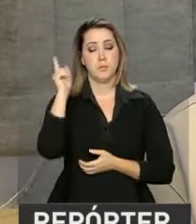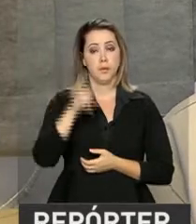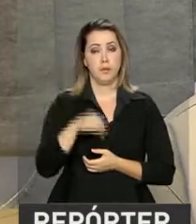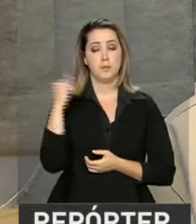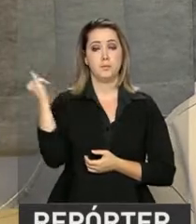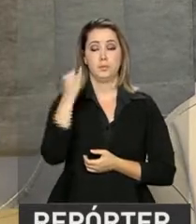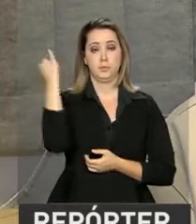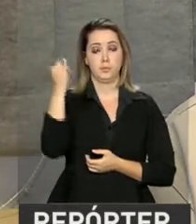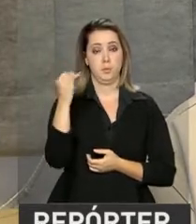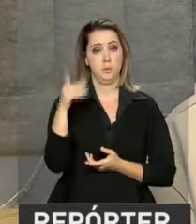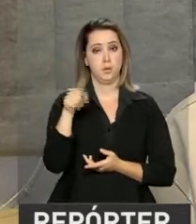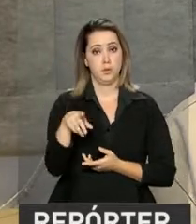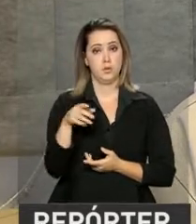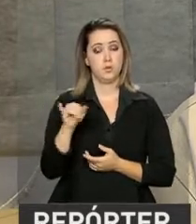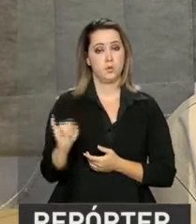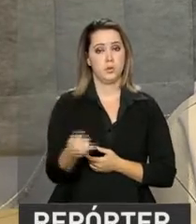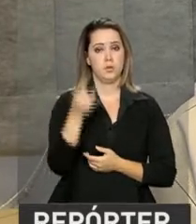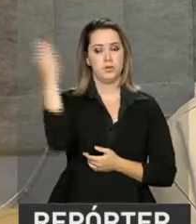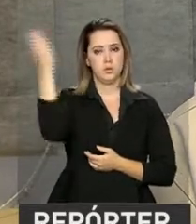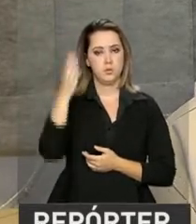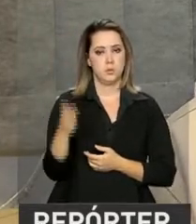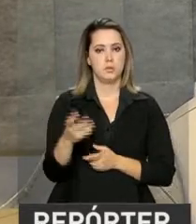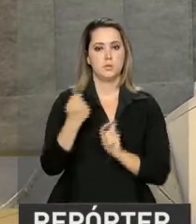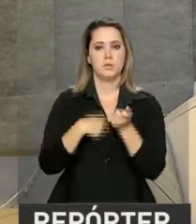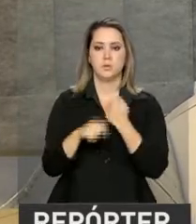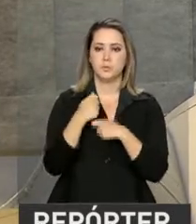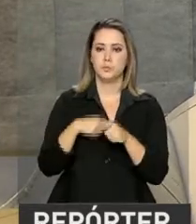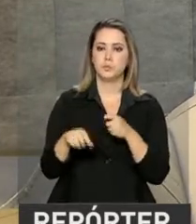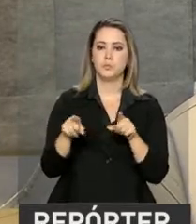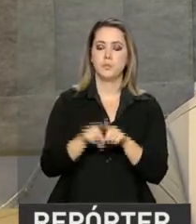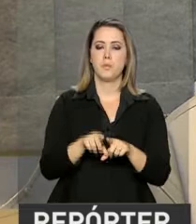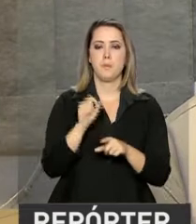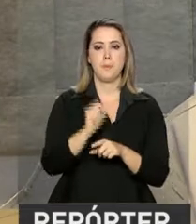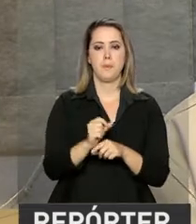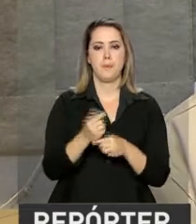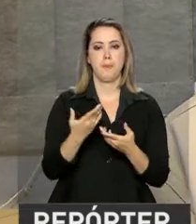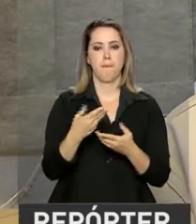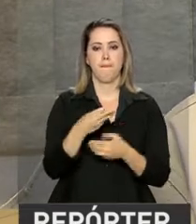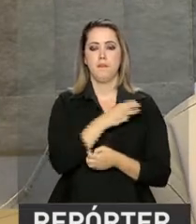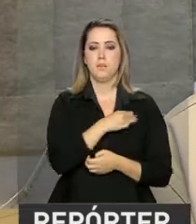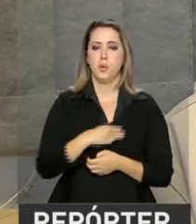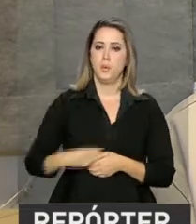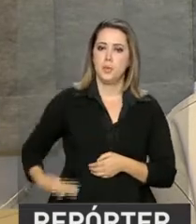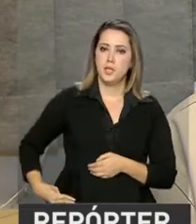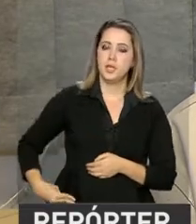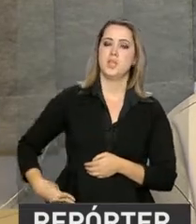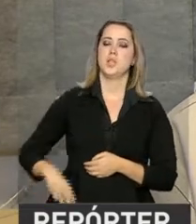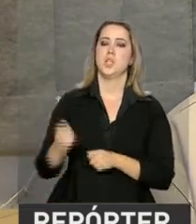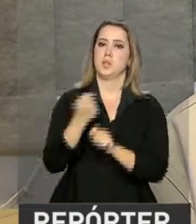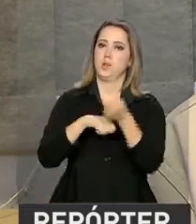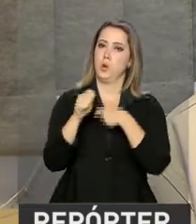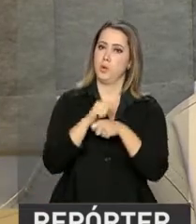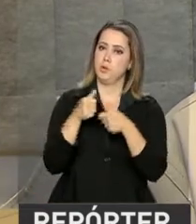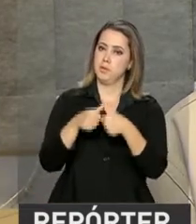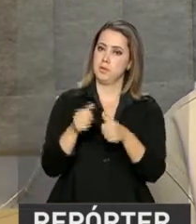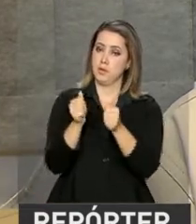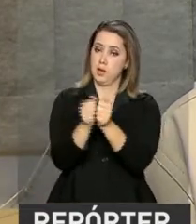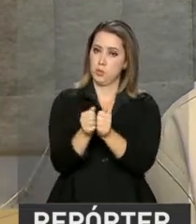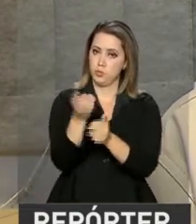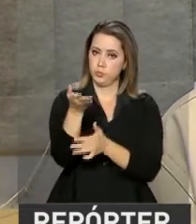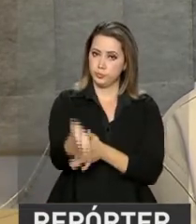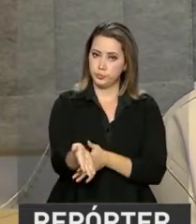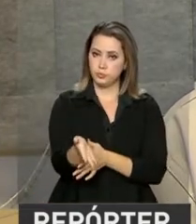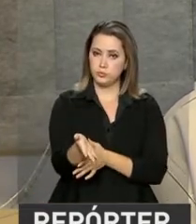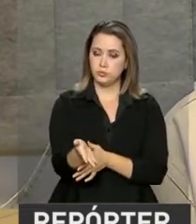para o brasil e para as autoridades econômicas ministro henrique meirelles está presente de